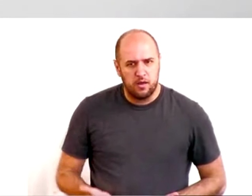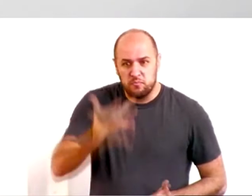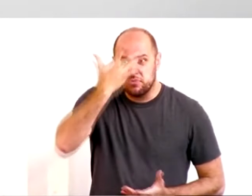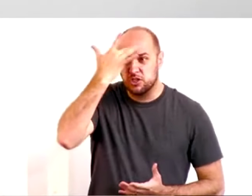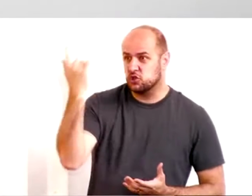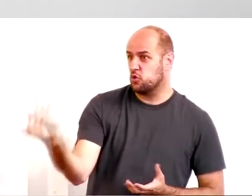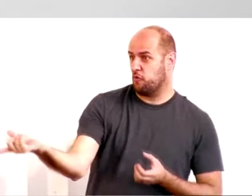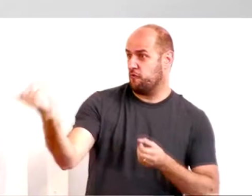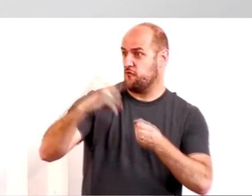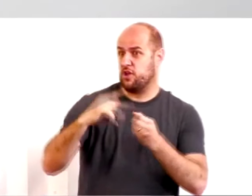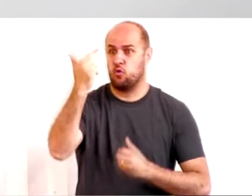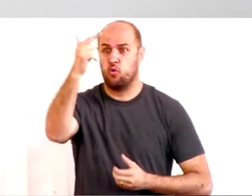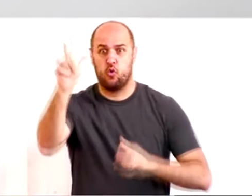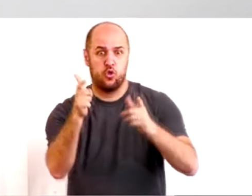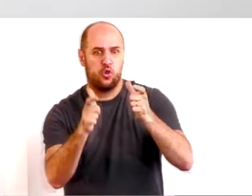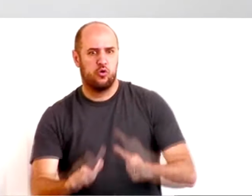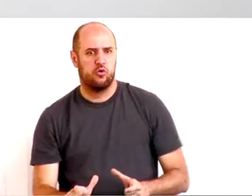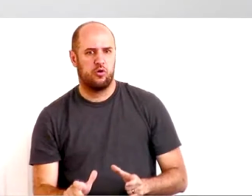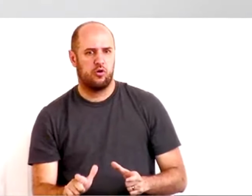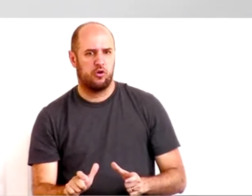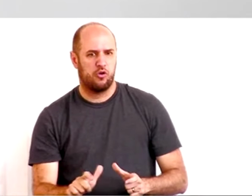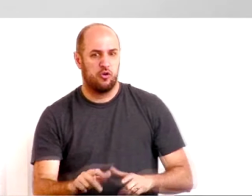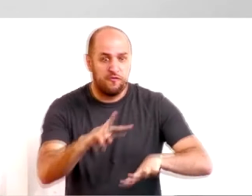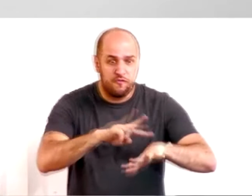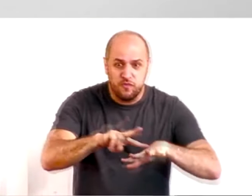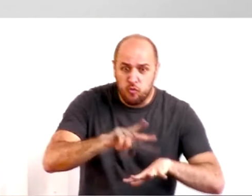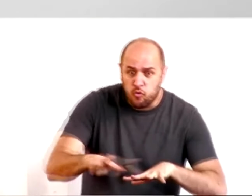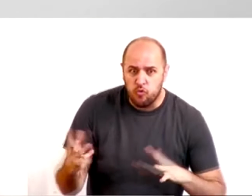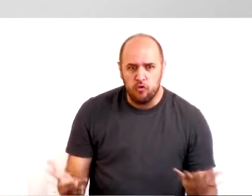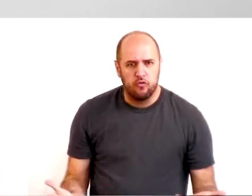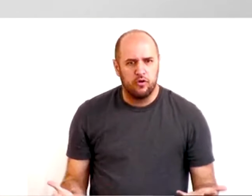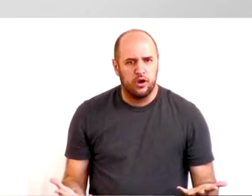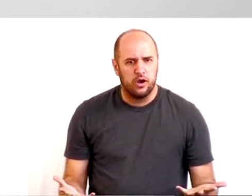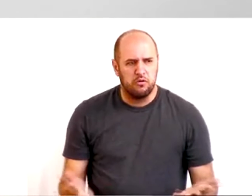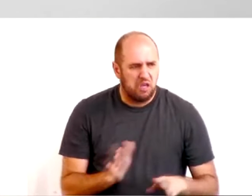estrangeiros, os órfãos e as viúvas.